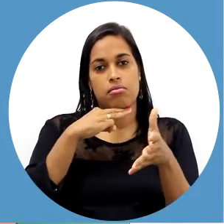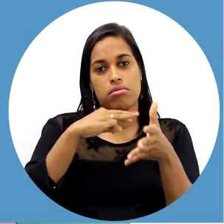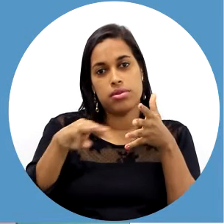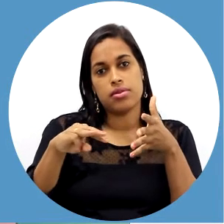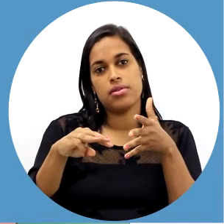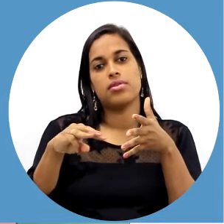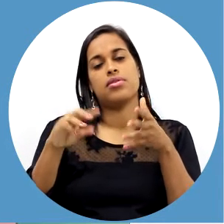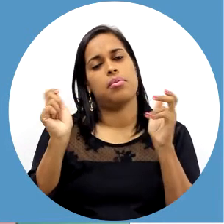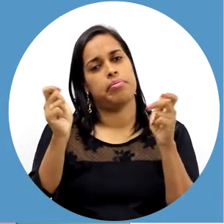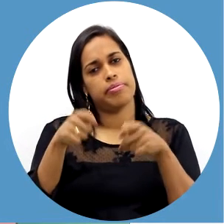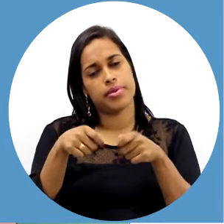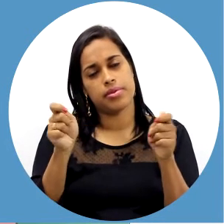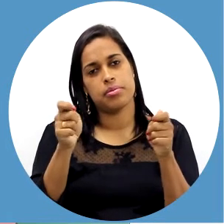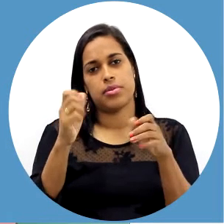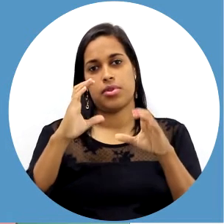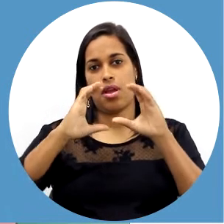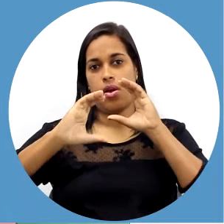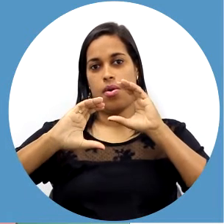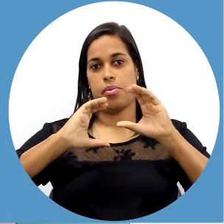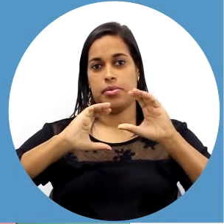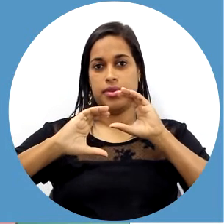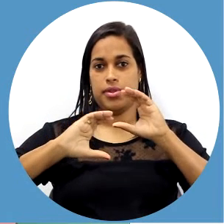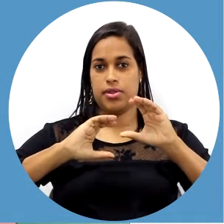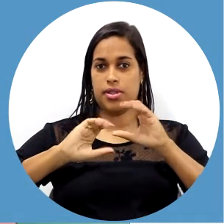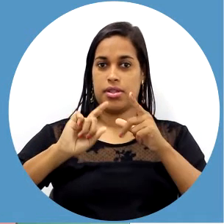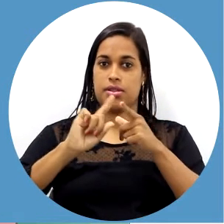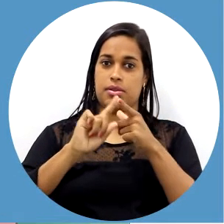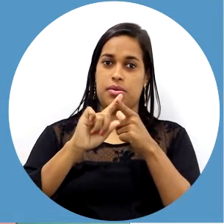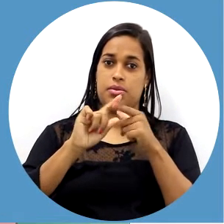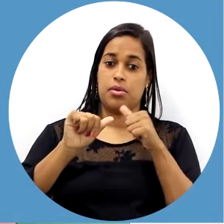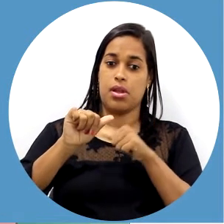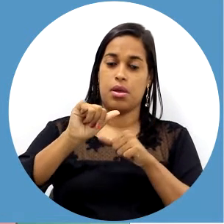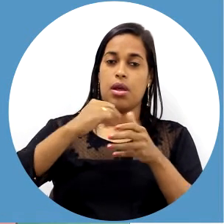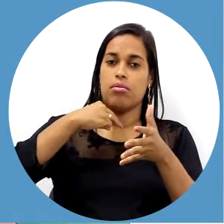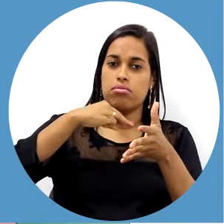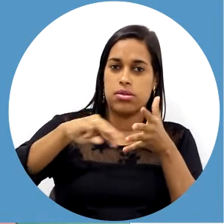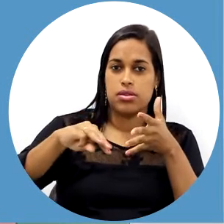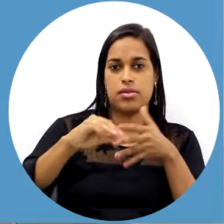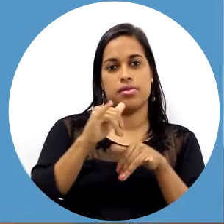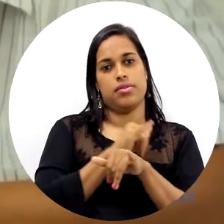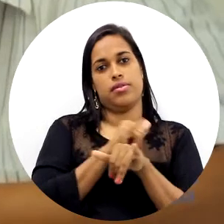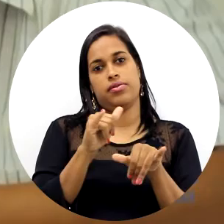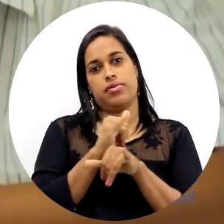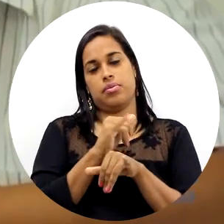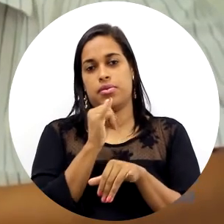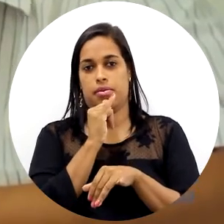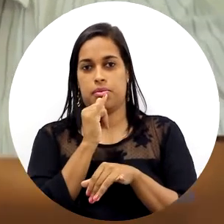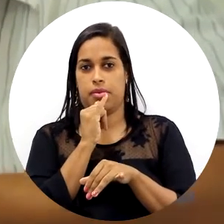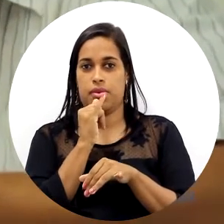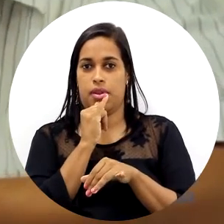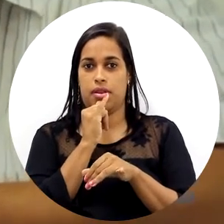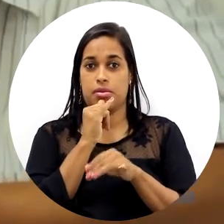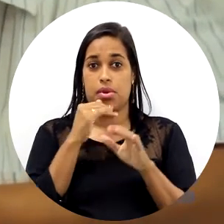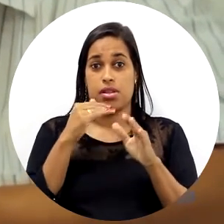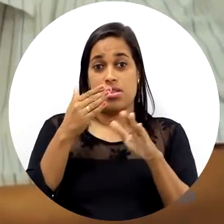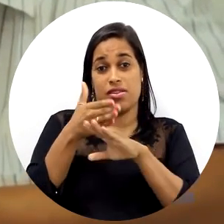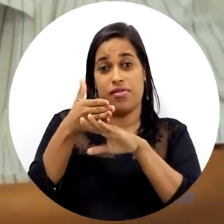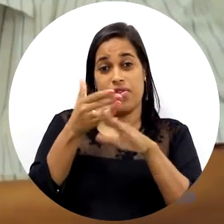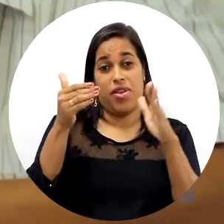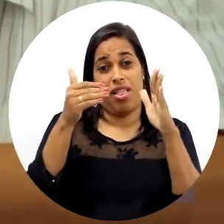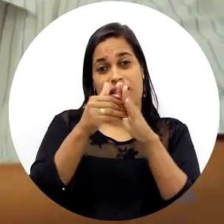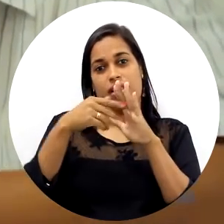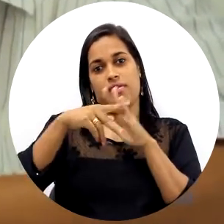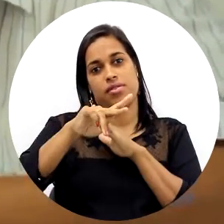eles possibilitam a comunicação e eles também possibilitam a transferência de dados. Então, o protocolo é responsável, por exemplo, em levar esse vídeo até